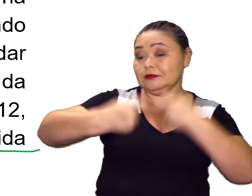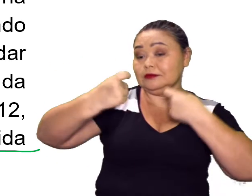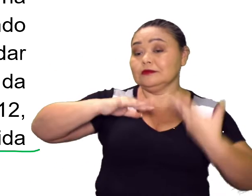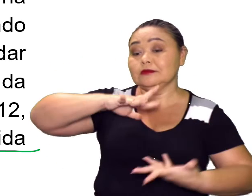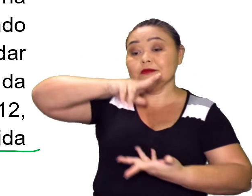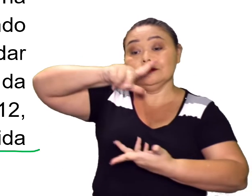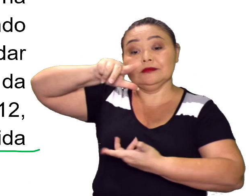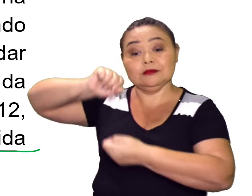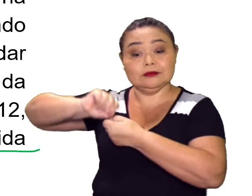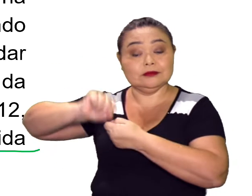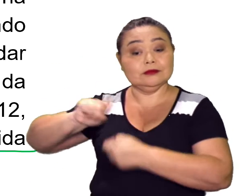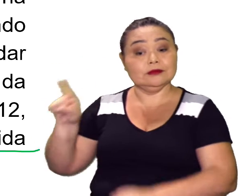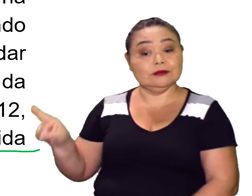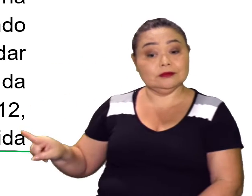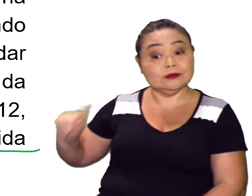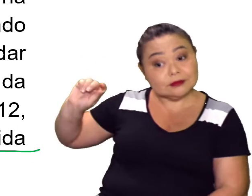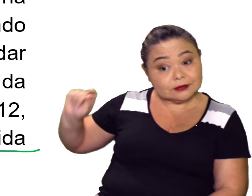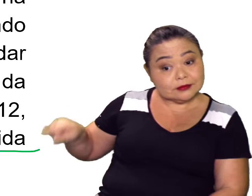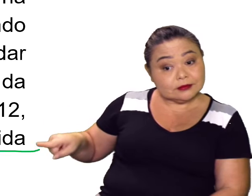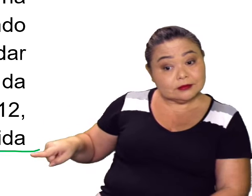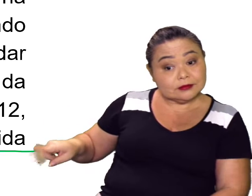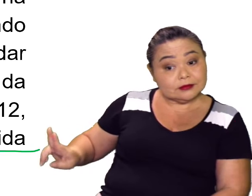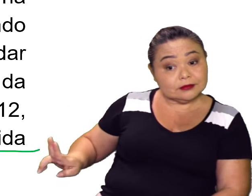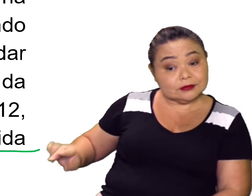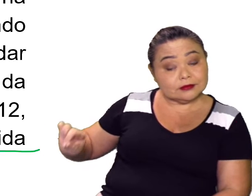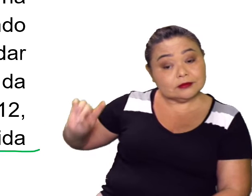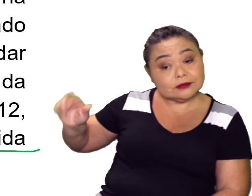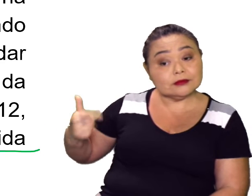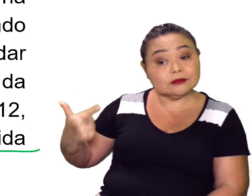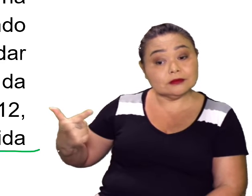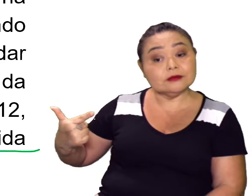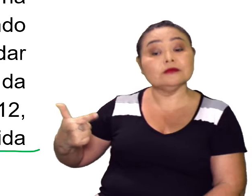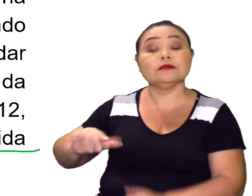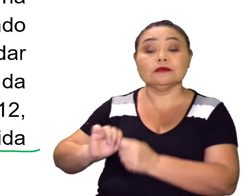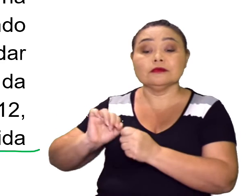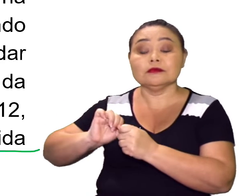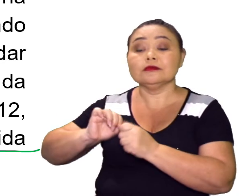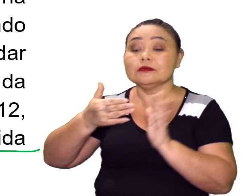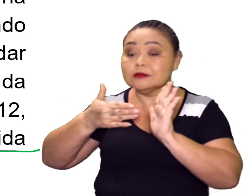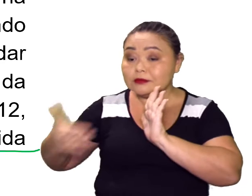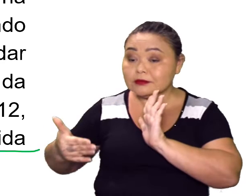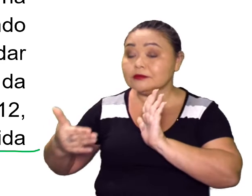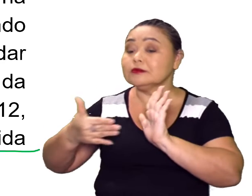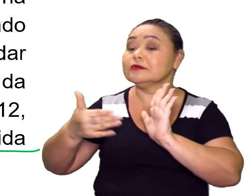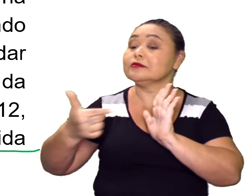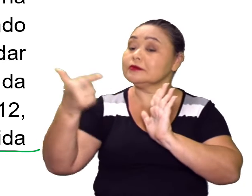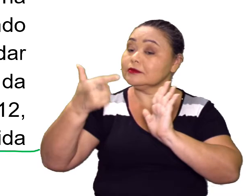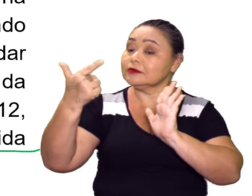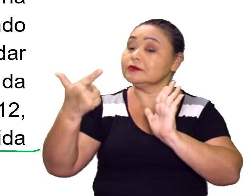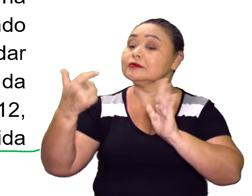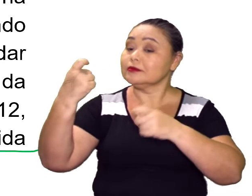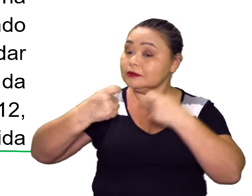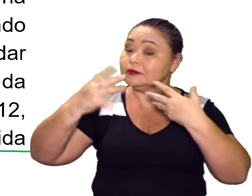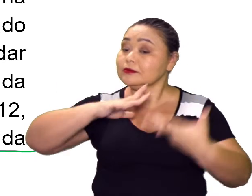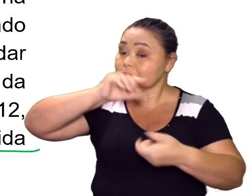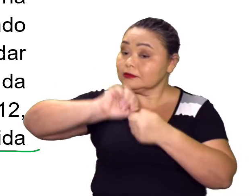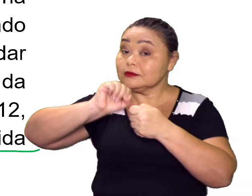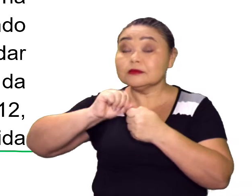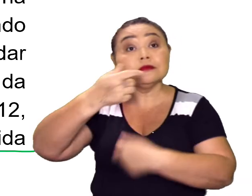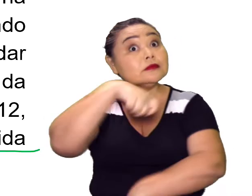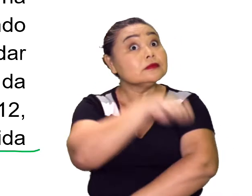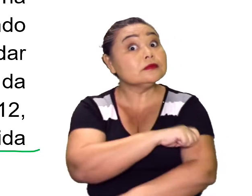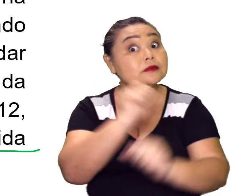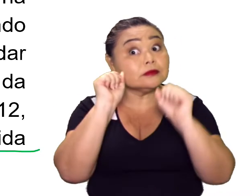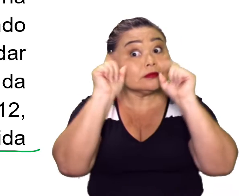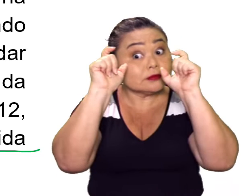É por isso que eu falei, ó, aqui não falou que a sobrevida foi o segundo ciclo, né? Que foi durante a Segunda Guerra Mundial. Mas ele prestou